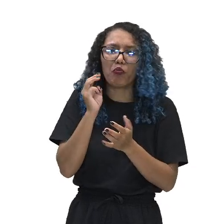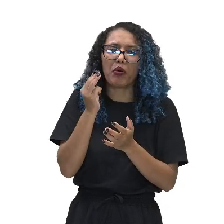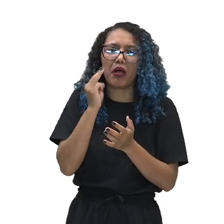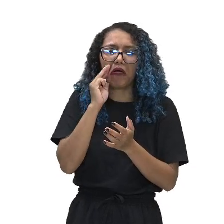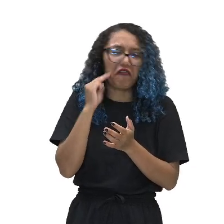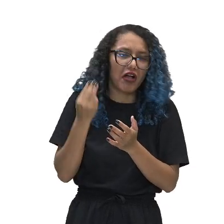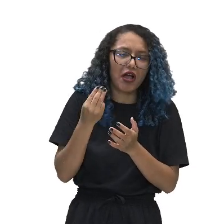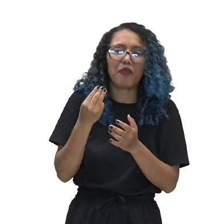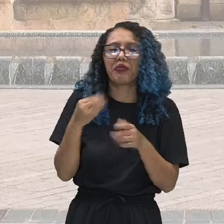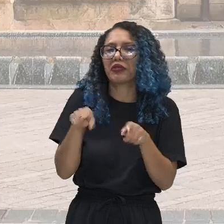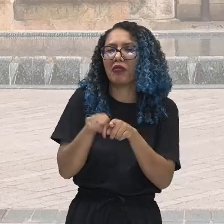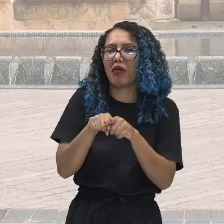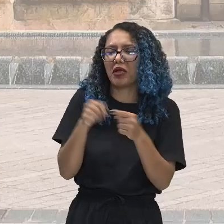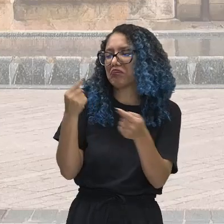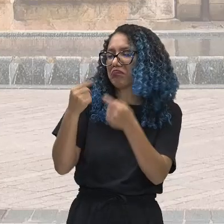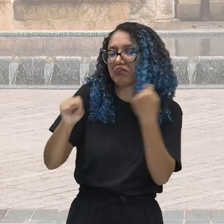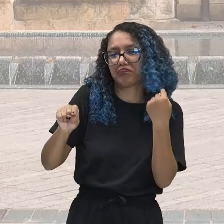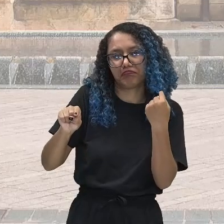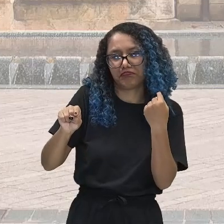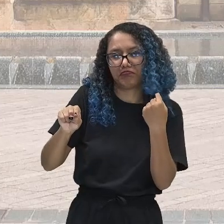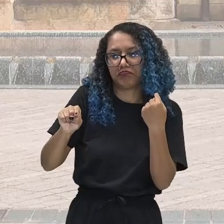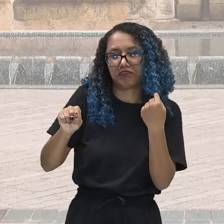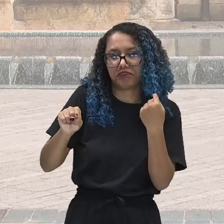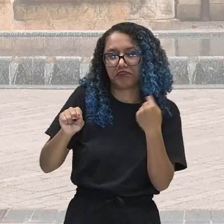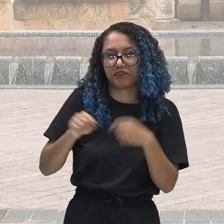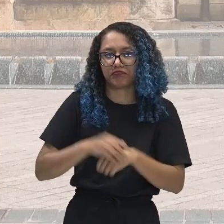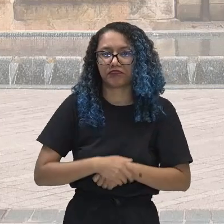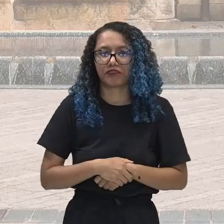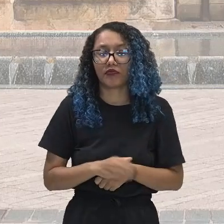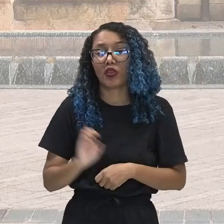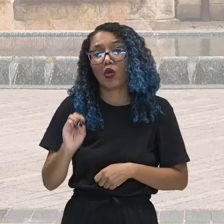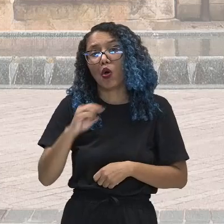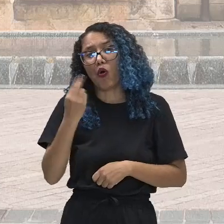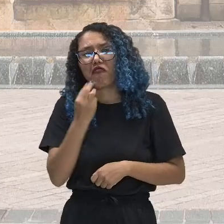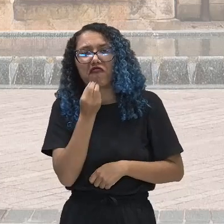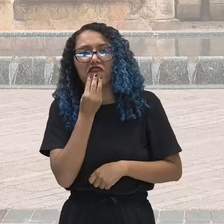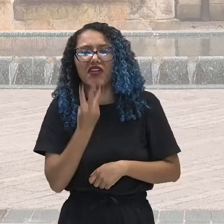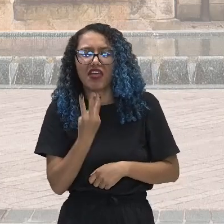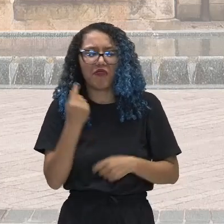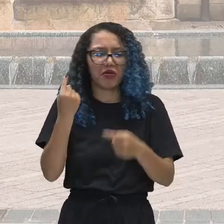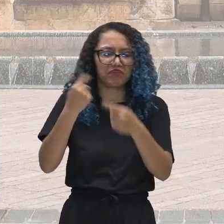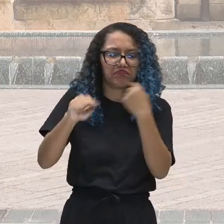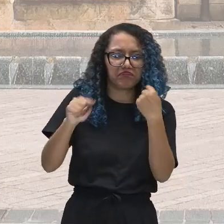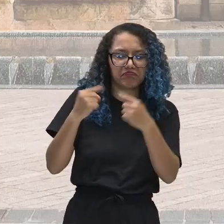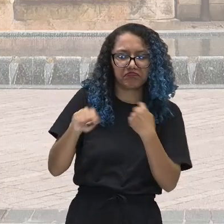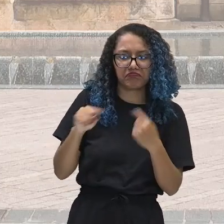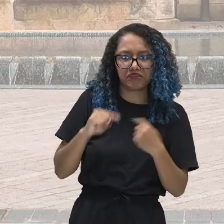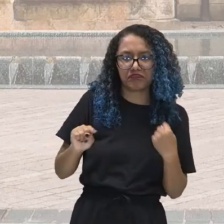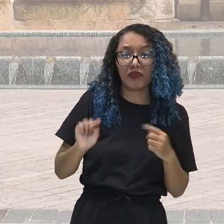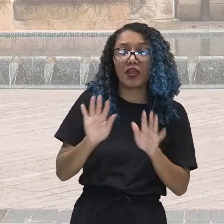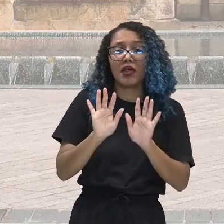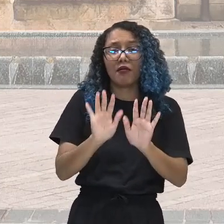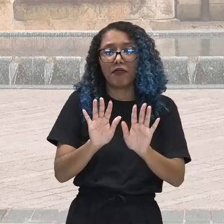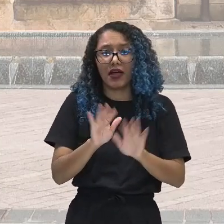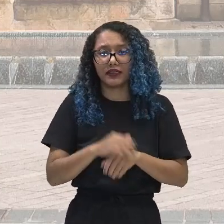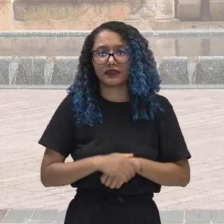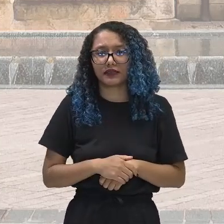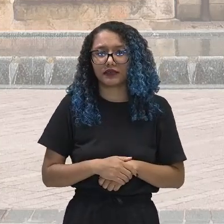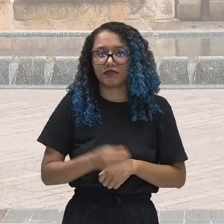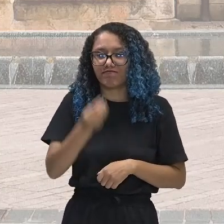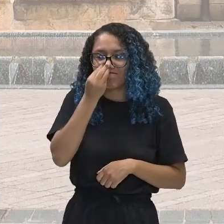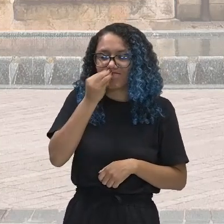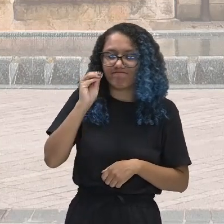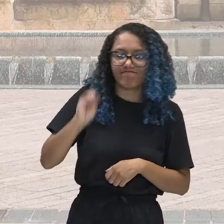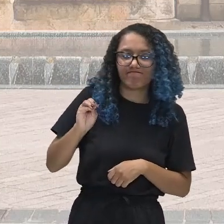não concordam com Marx, como eu iria dizendo, ou não concordam com Weber, mas de uma certa forma eles não poderão